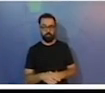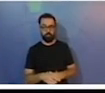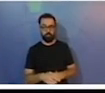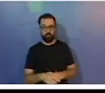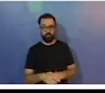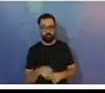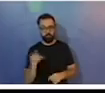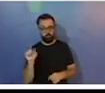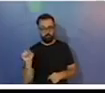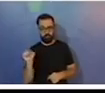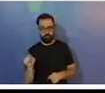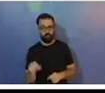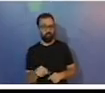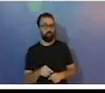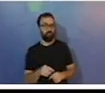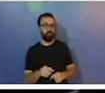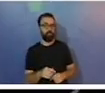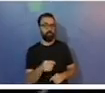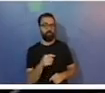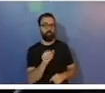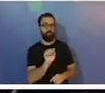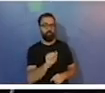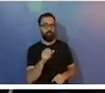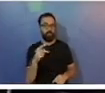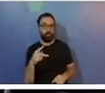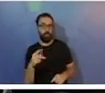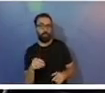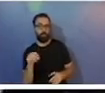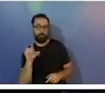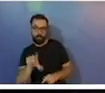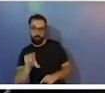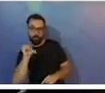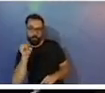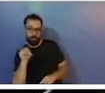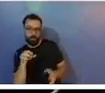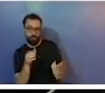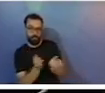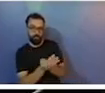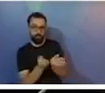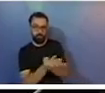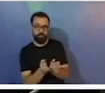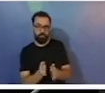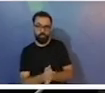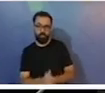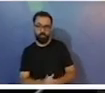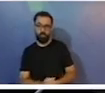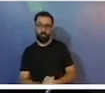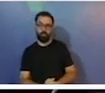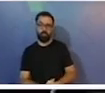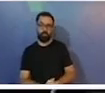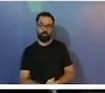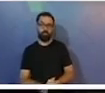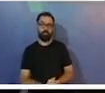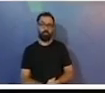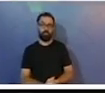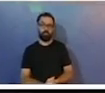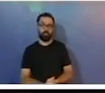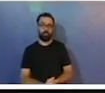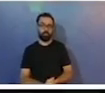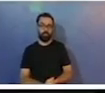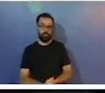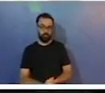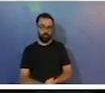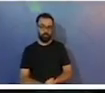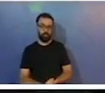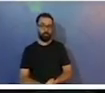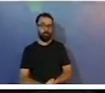aqui o próprio aplicativo coloca os navios para vocês, certo? E você pode jogar, vai